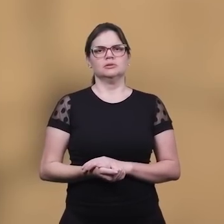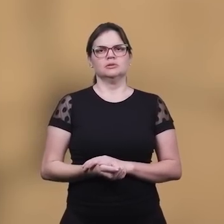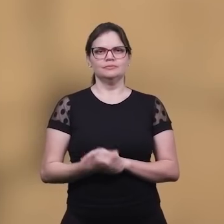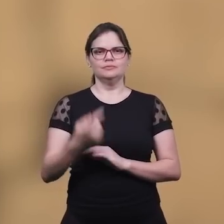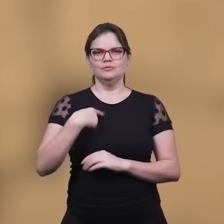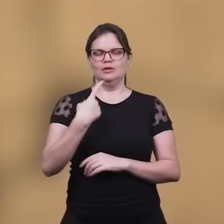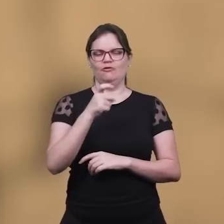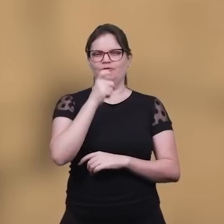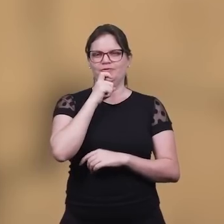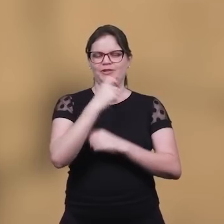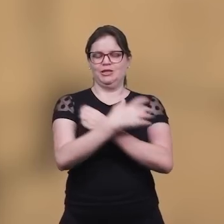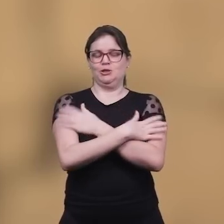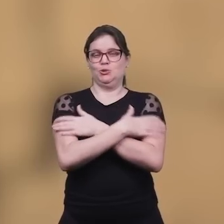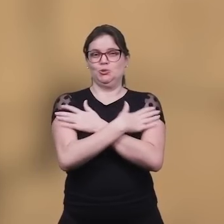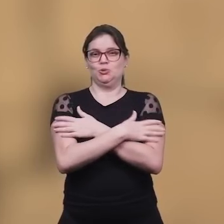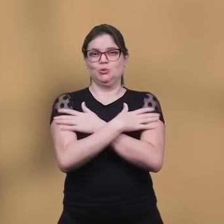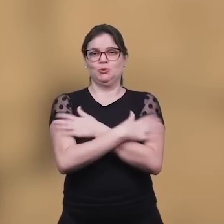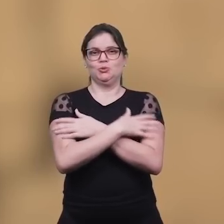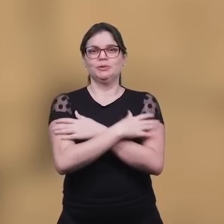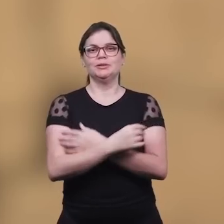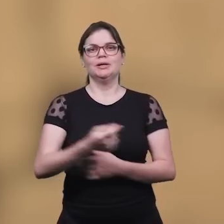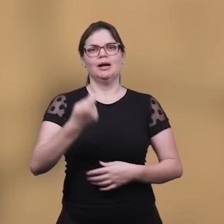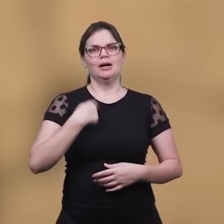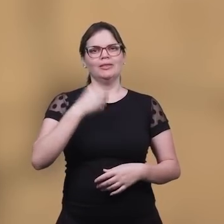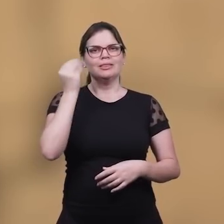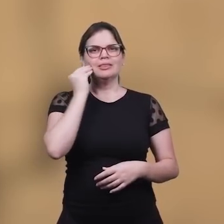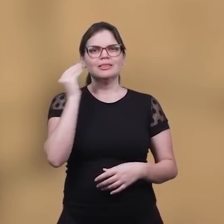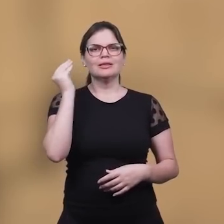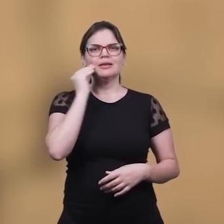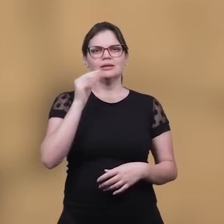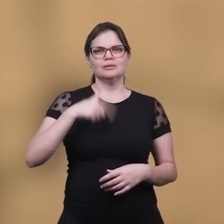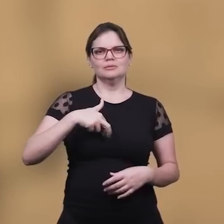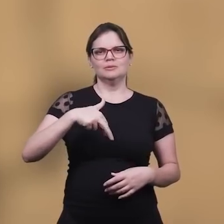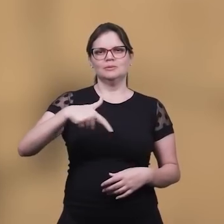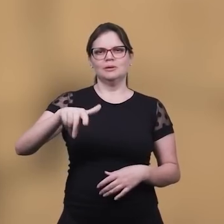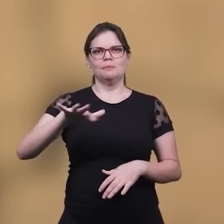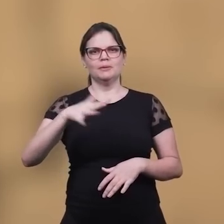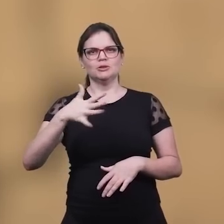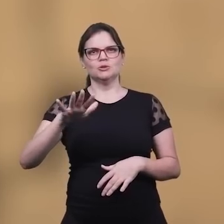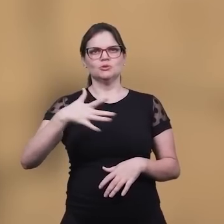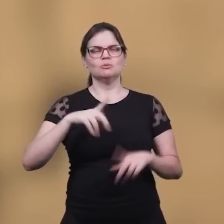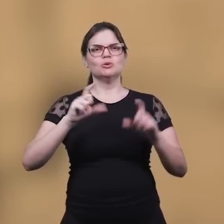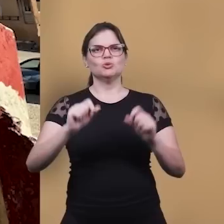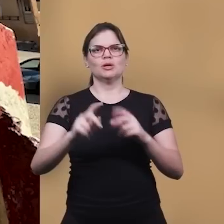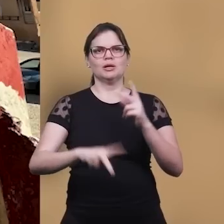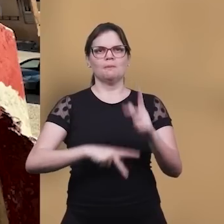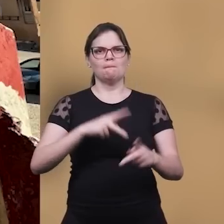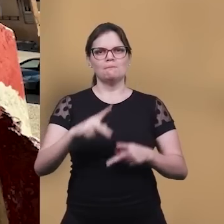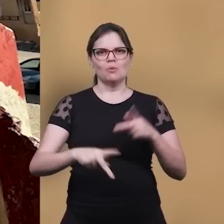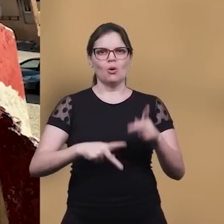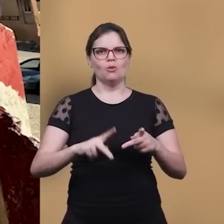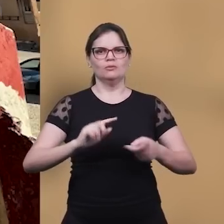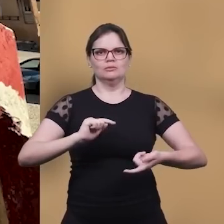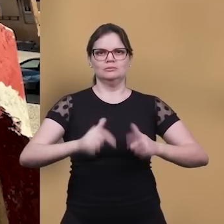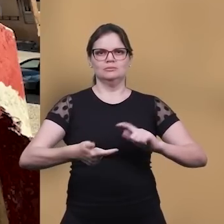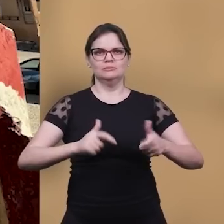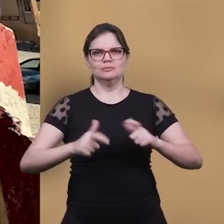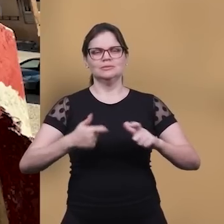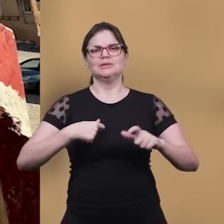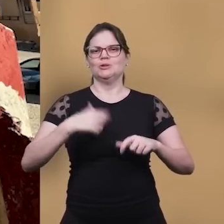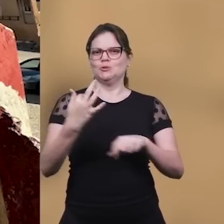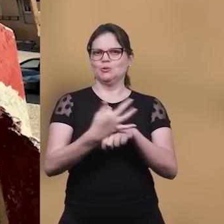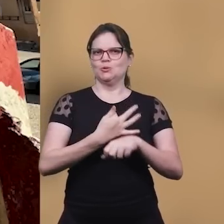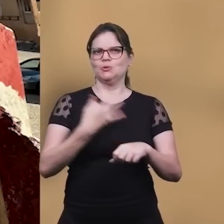mapa bem famoso, se chama Mosaico de Madaba. Então, eu fiz esse caminho inverso, dava em torno de 10